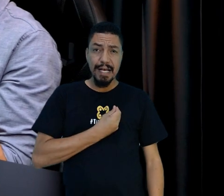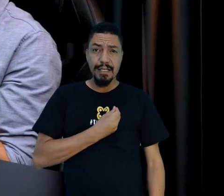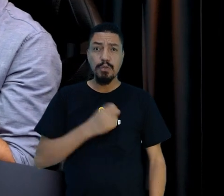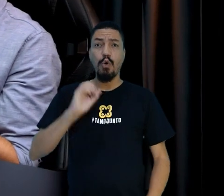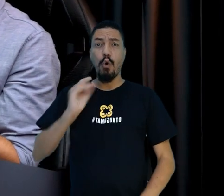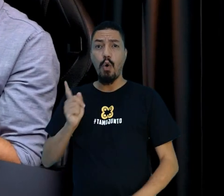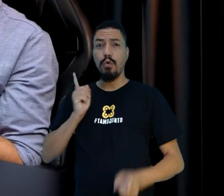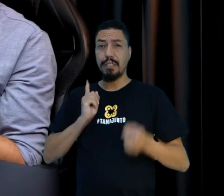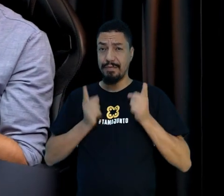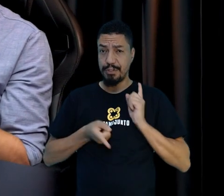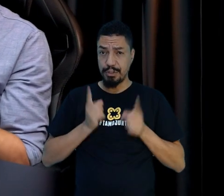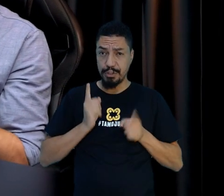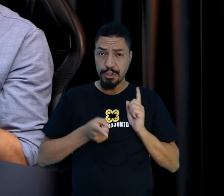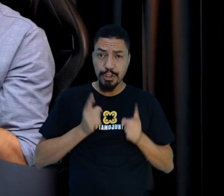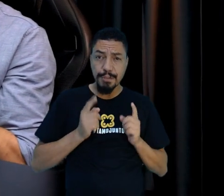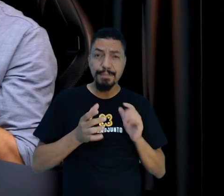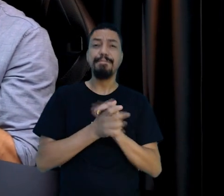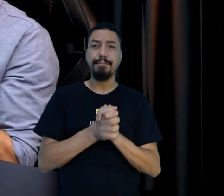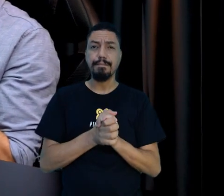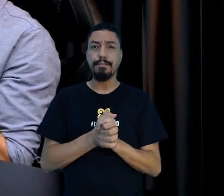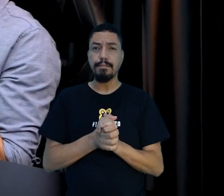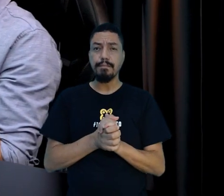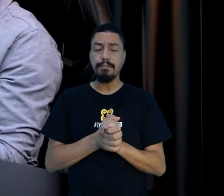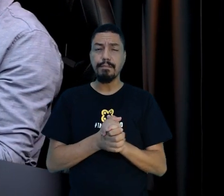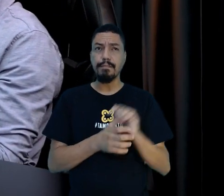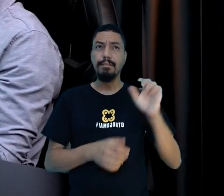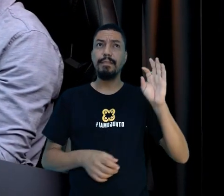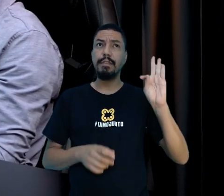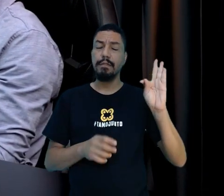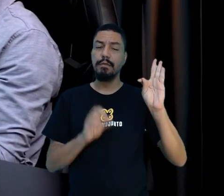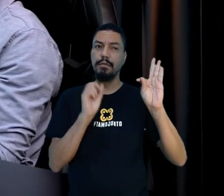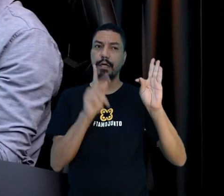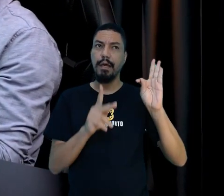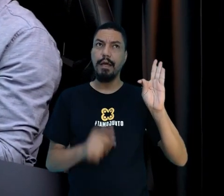pessoas transexuais, travestis,